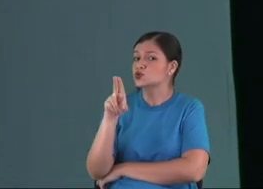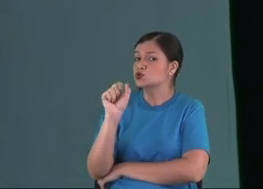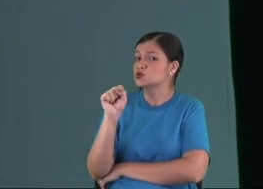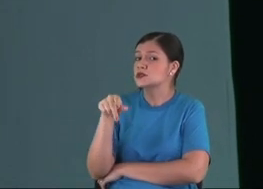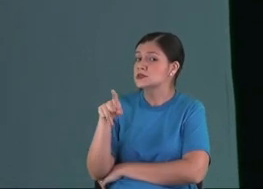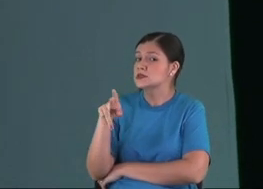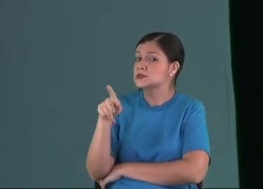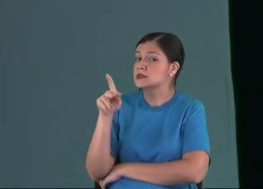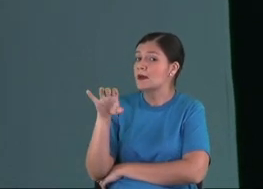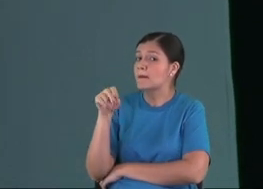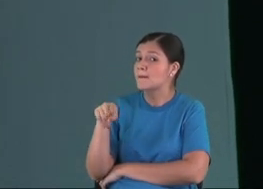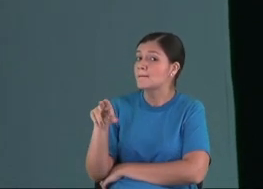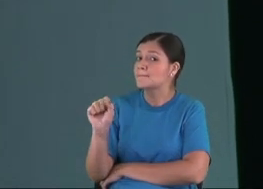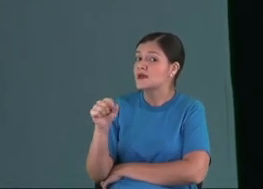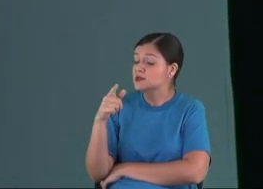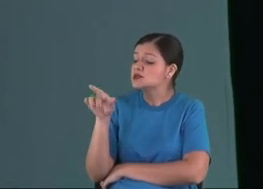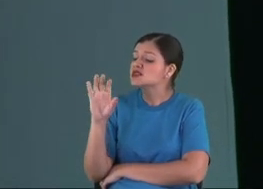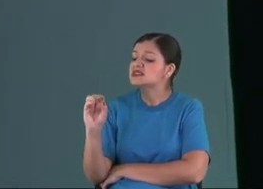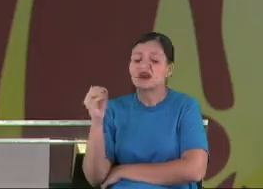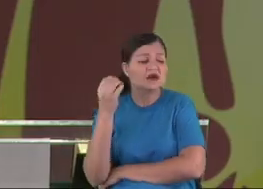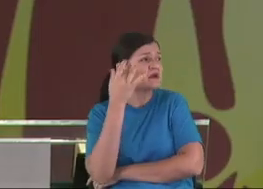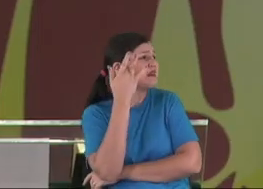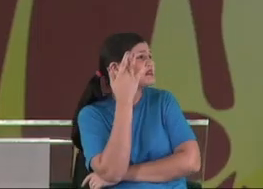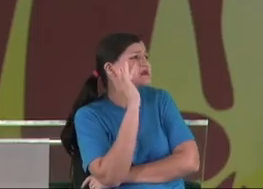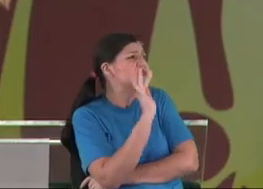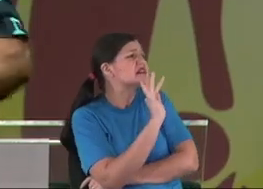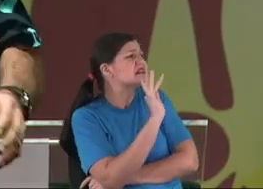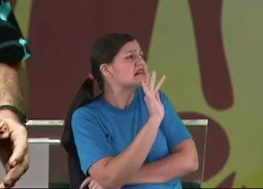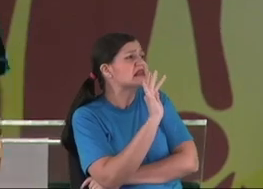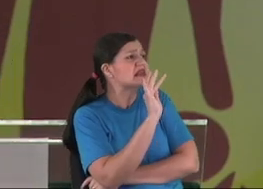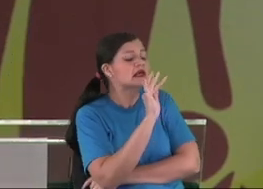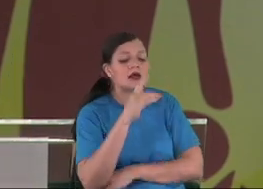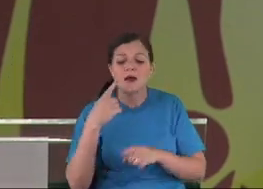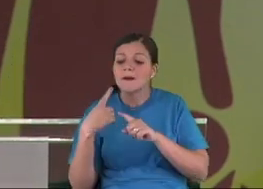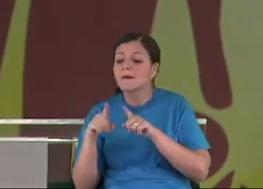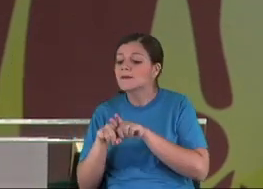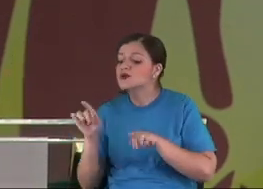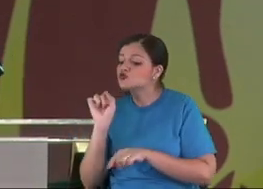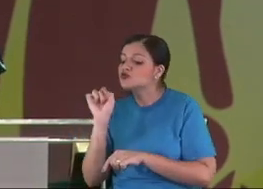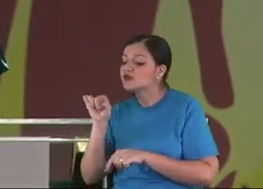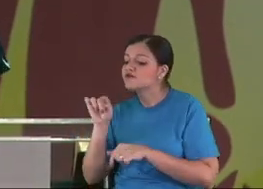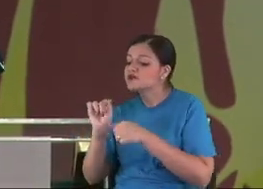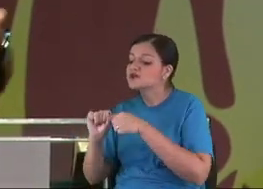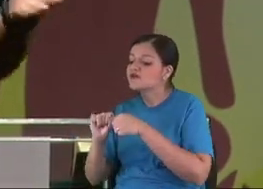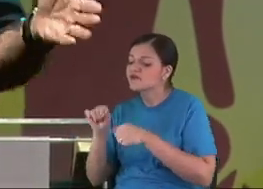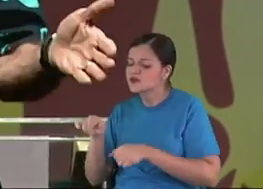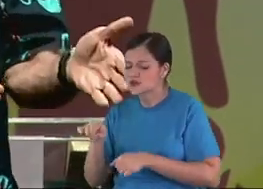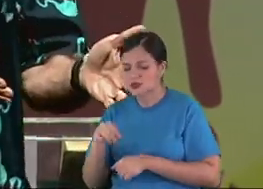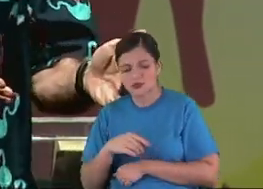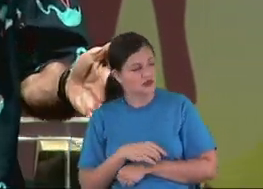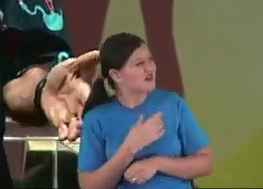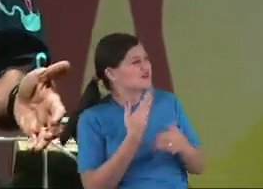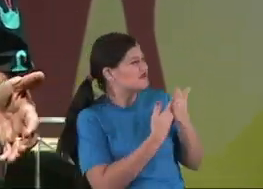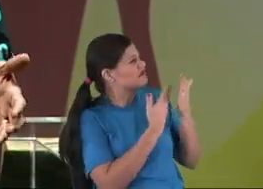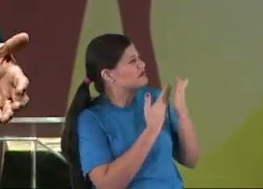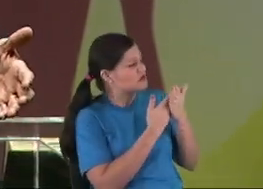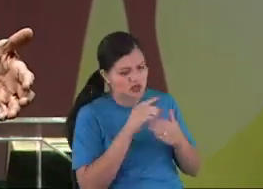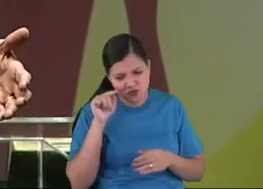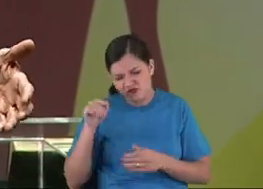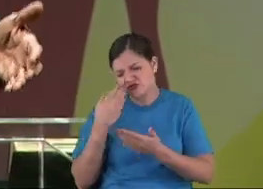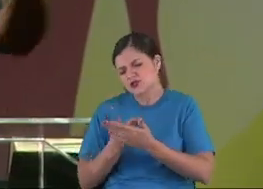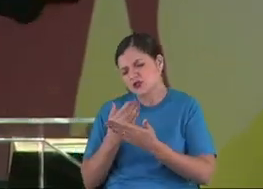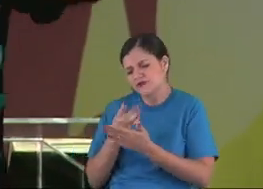Você sabe sim. Você estava, não sei. Você, o que você estava fazendo? Eu estava estudando. Ah, você estava na sua carteira estudando,